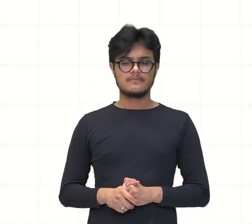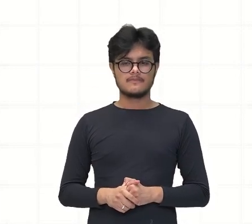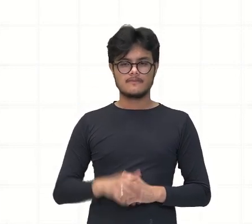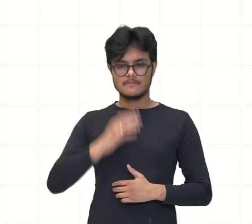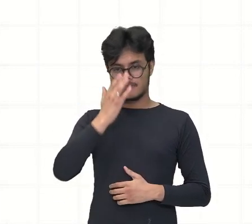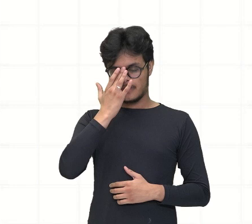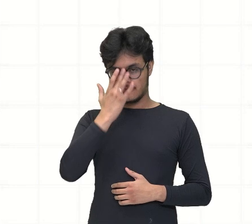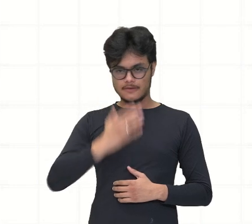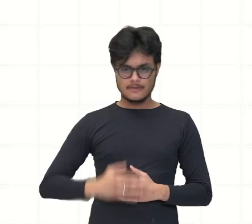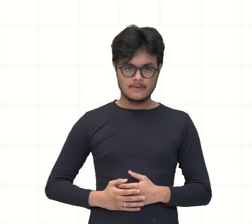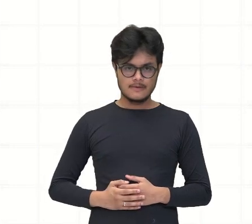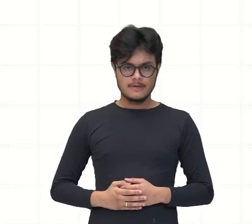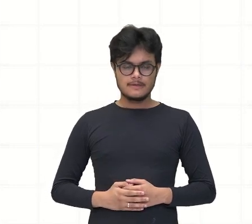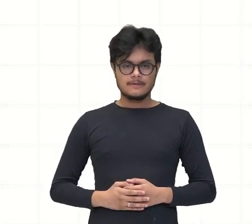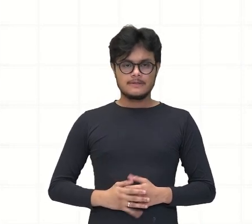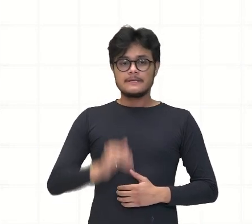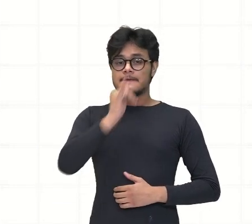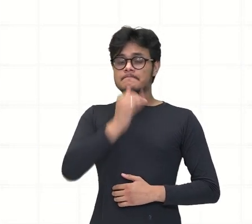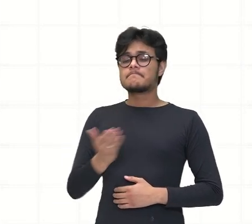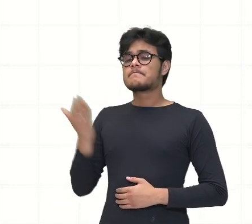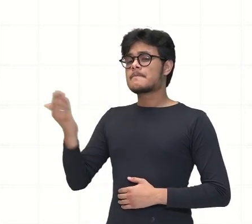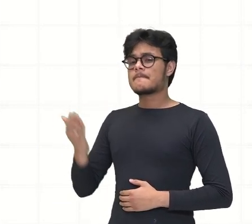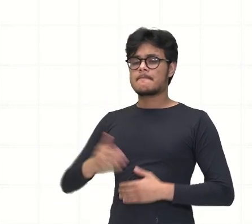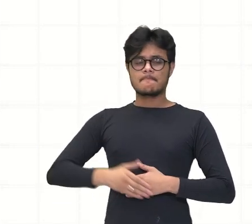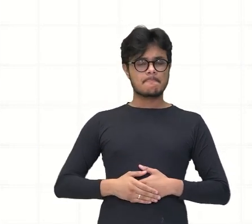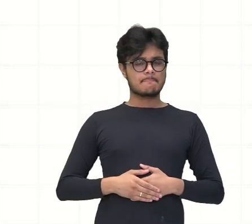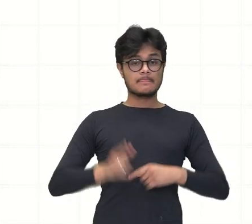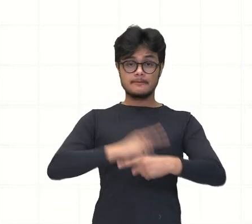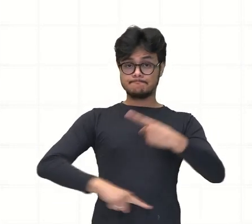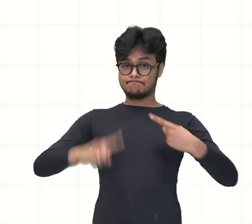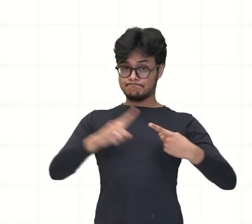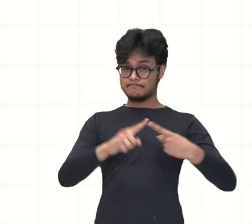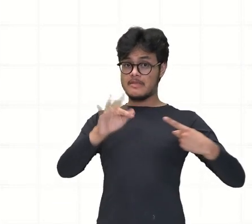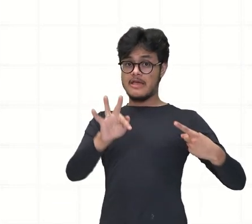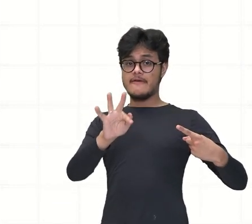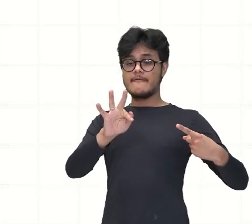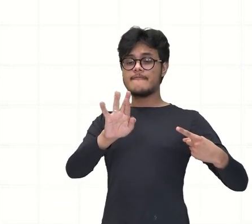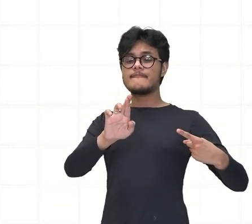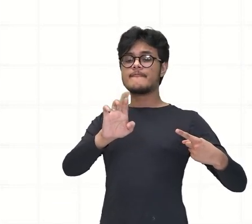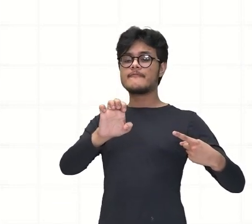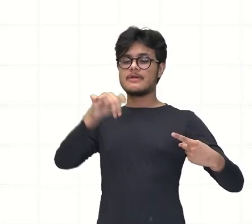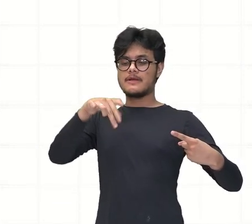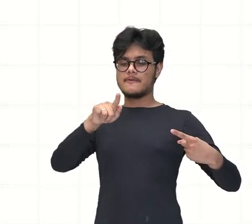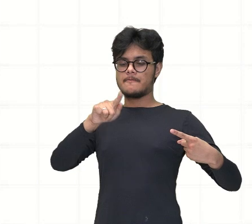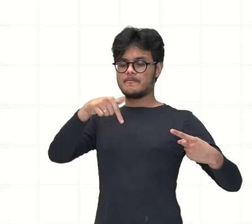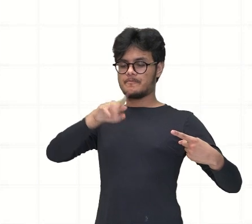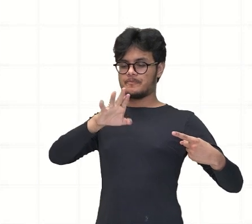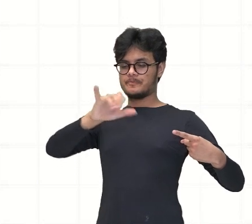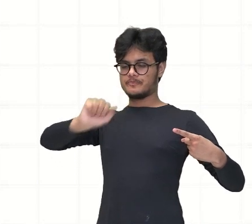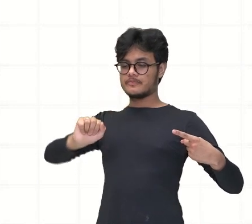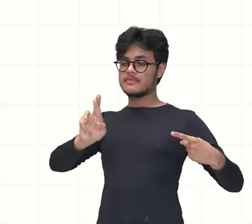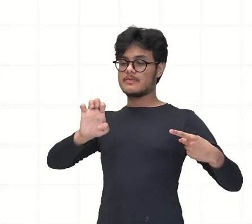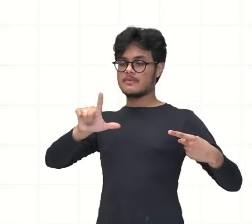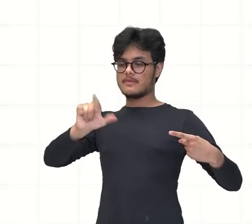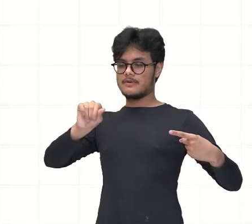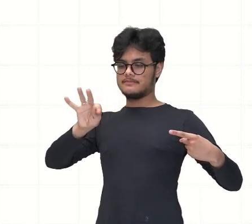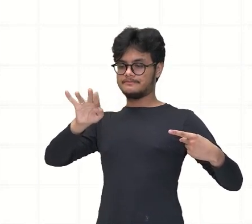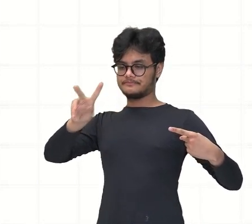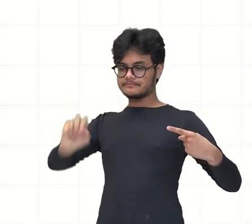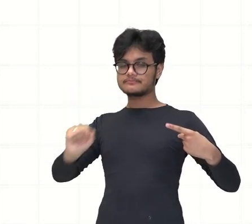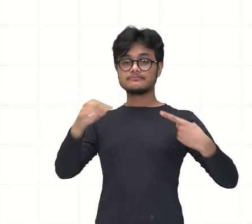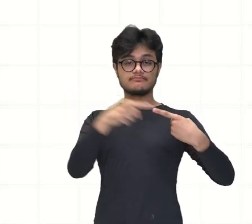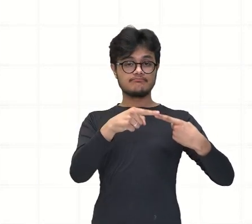altos. Vamos falar agora de frequência relativa, né? Frequência relativa é uma